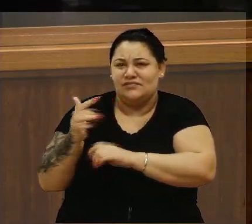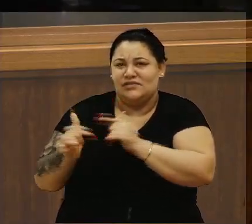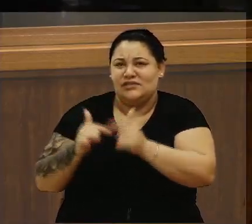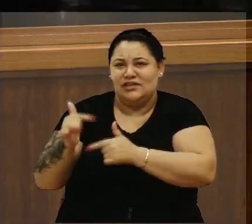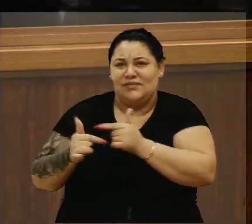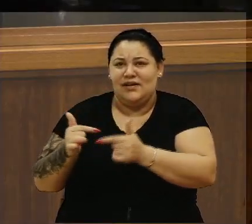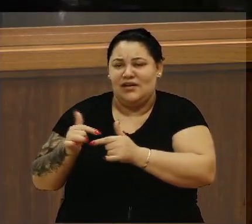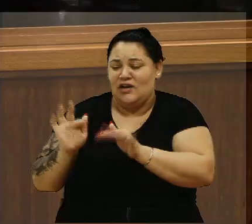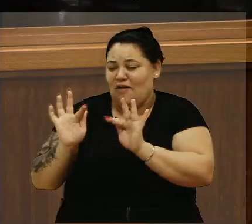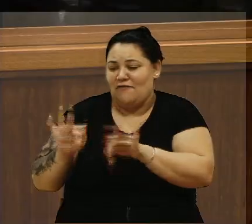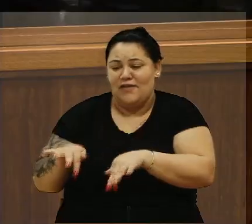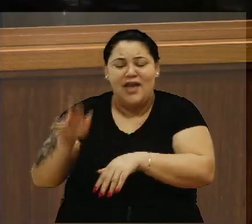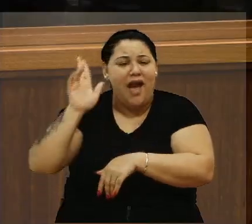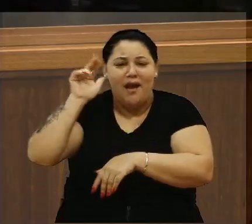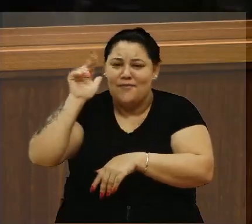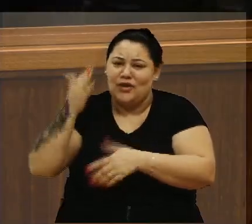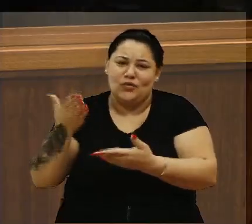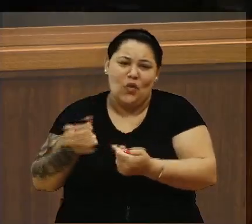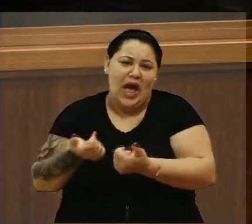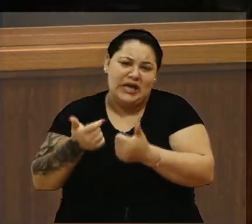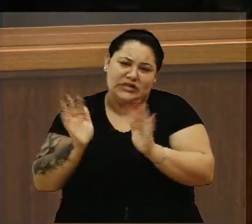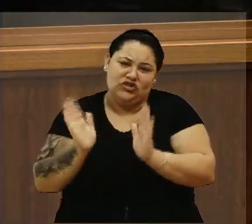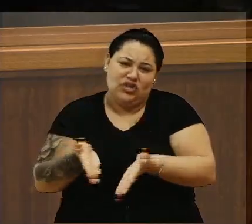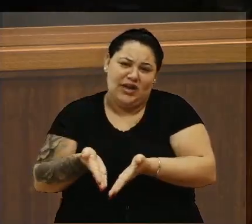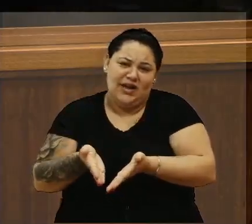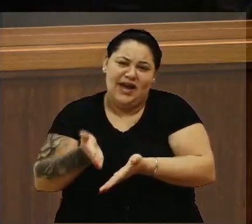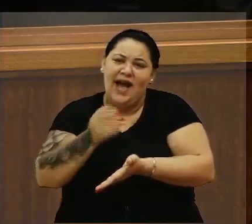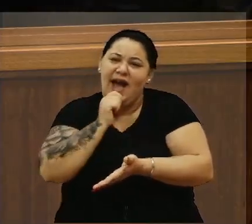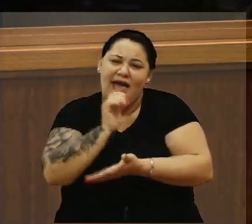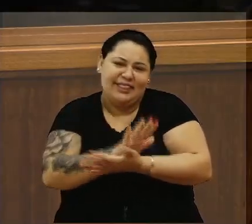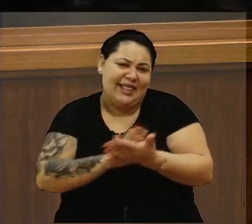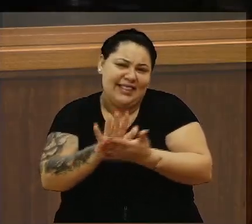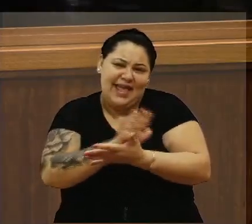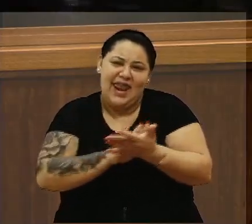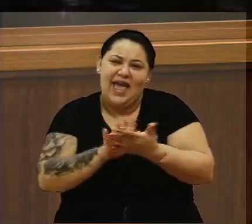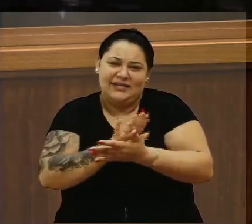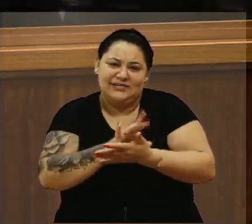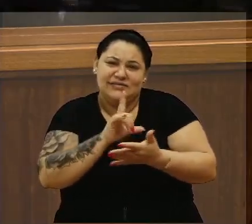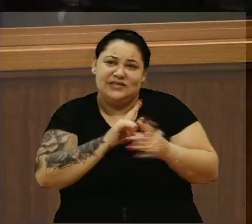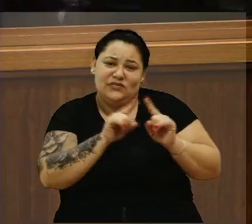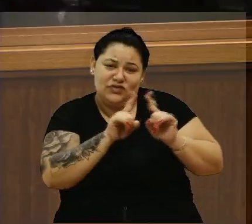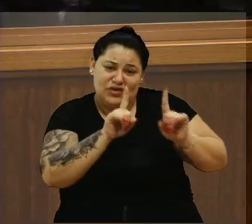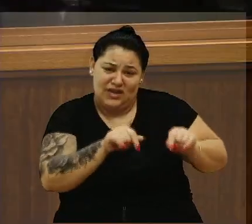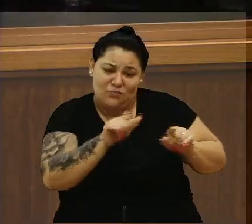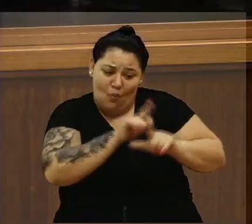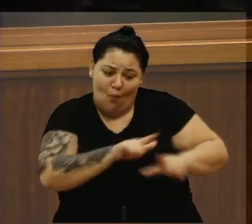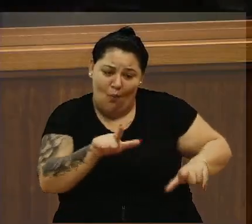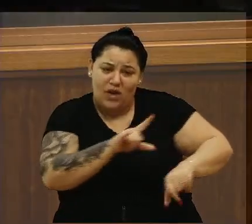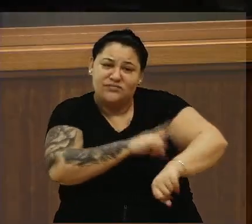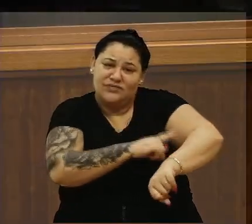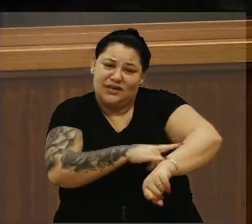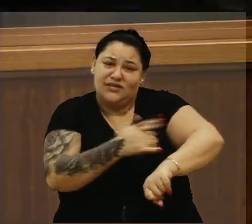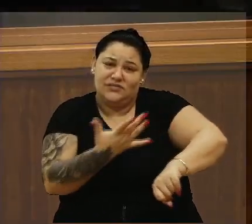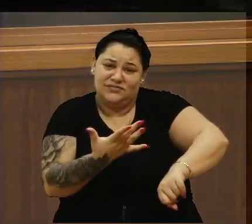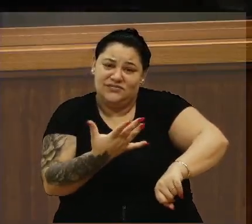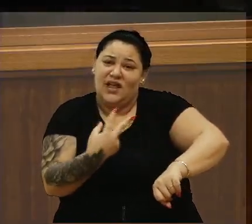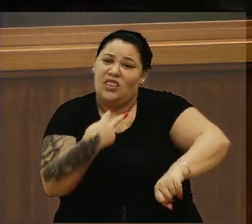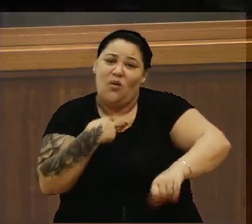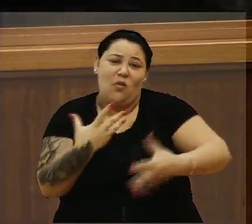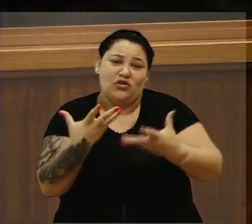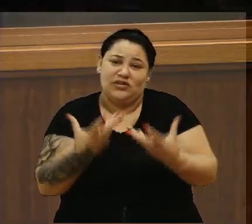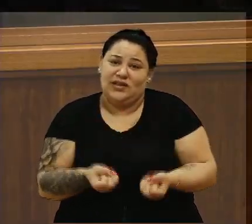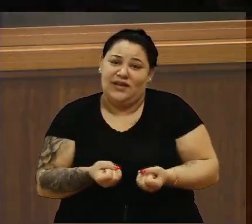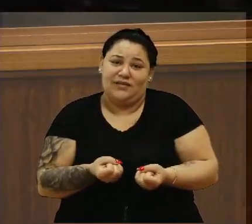fim de abril. E isso ainda nada, são servidores que estão, inclusive, limpando banheiro. Então, isso é